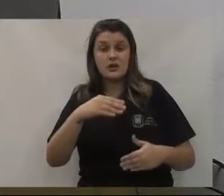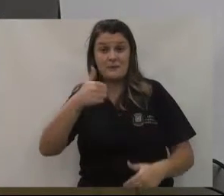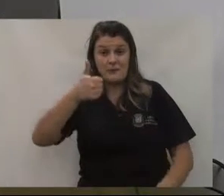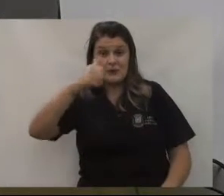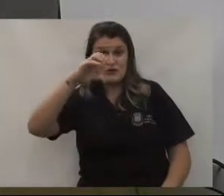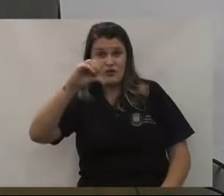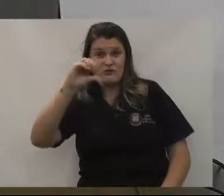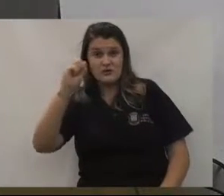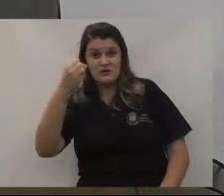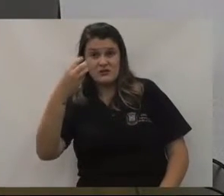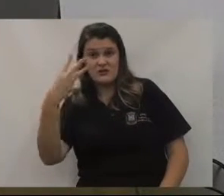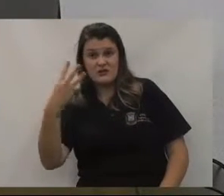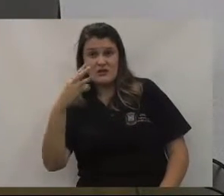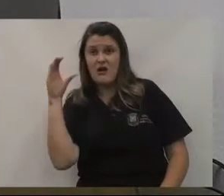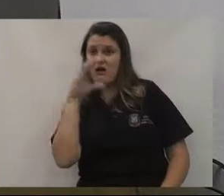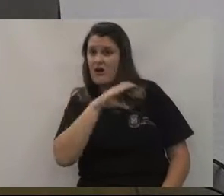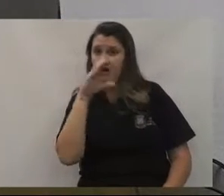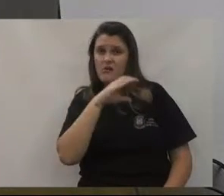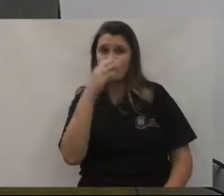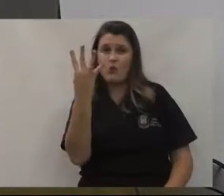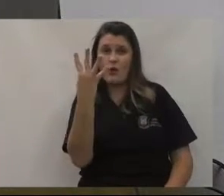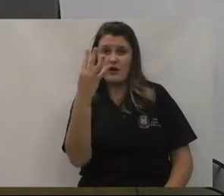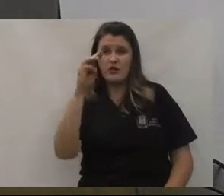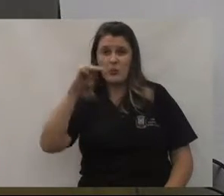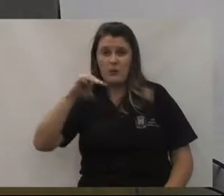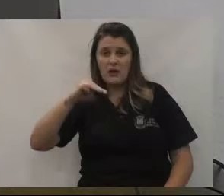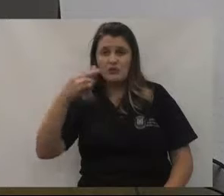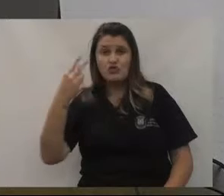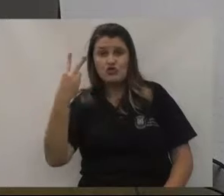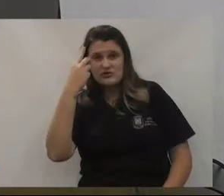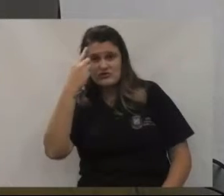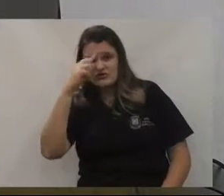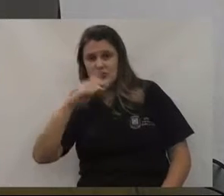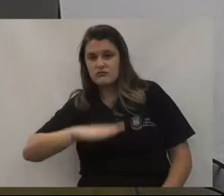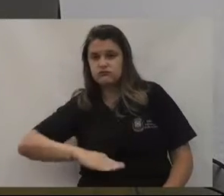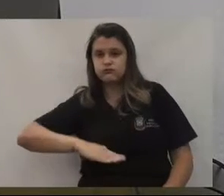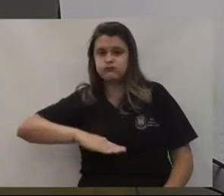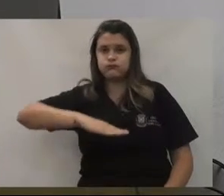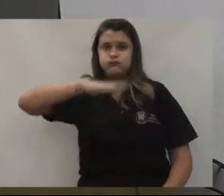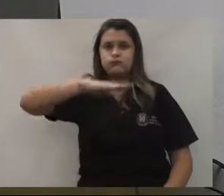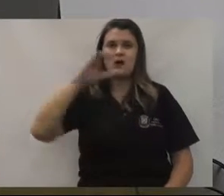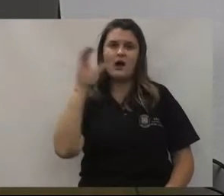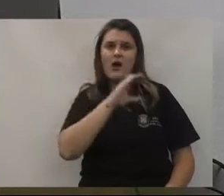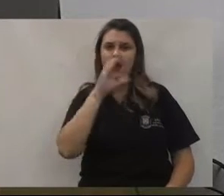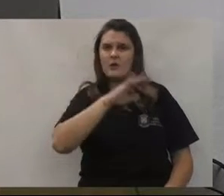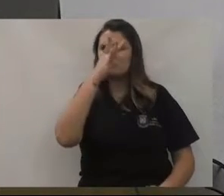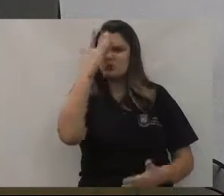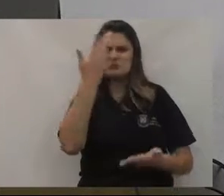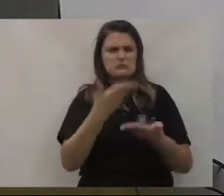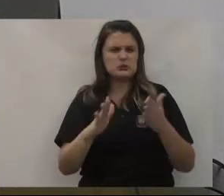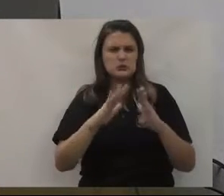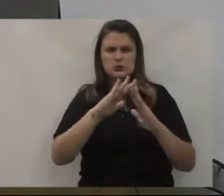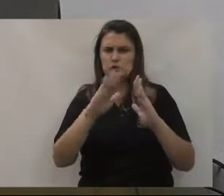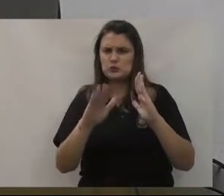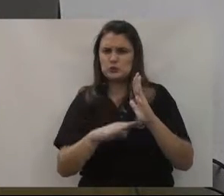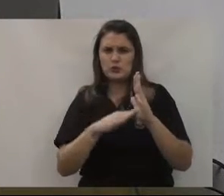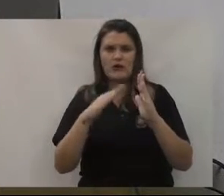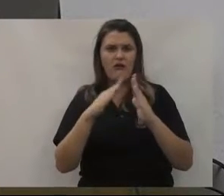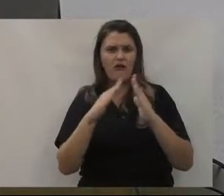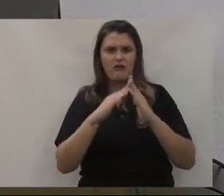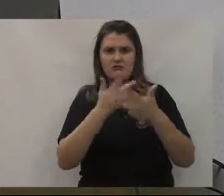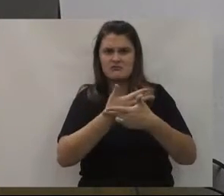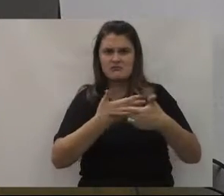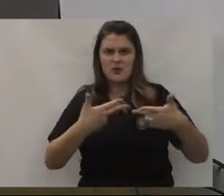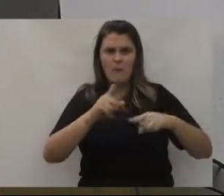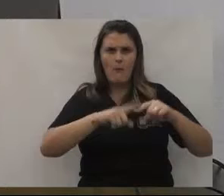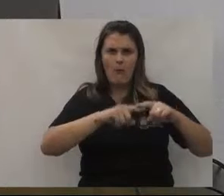enchente subiu até 4,40 metros em 2 dias. Ninguém esperava isso aí, foi a maioria, digamos, mais de